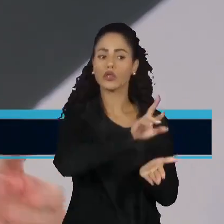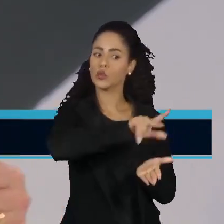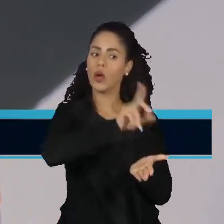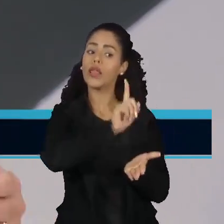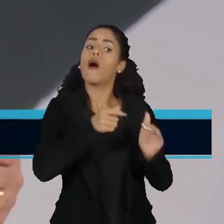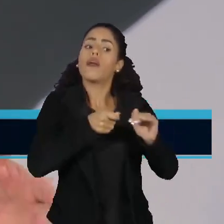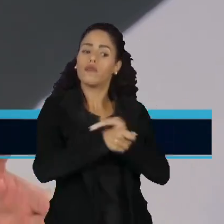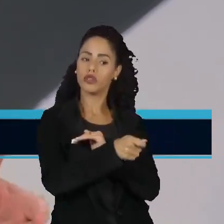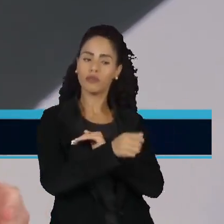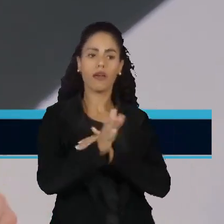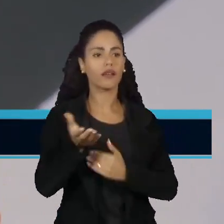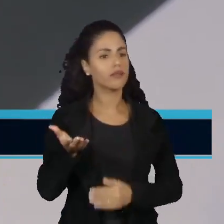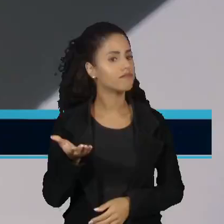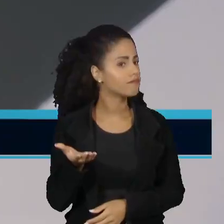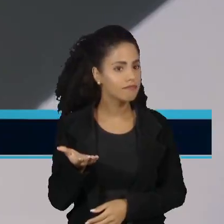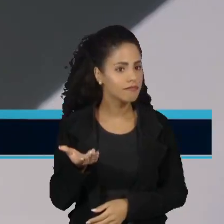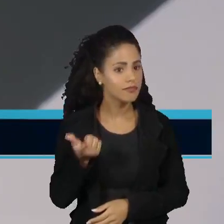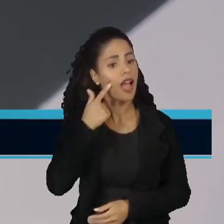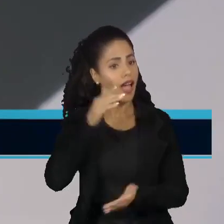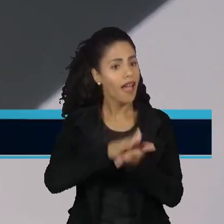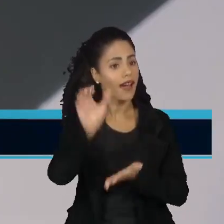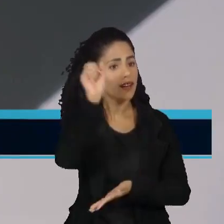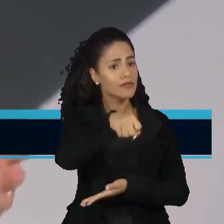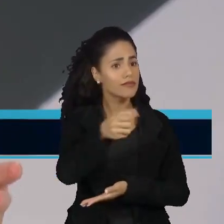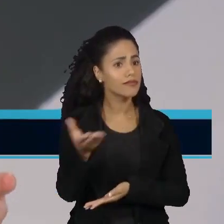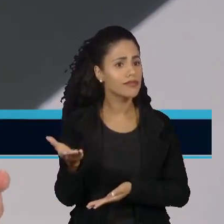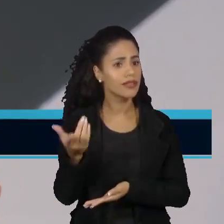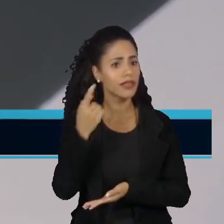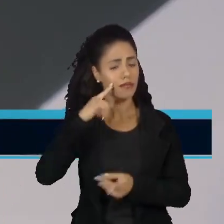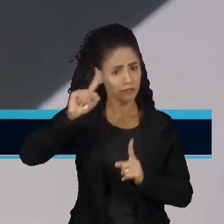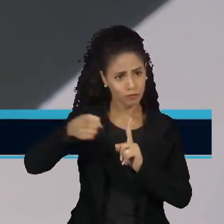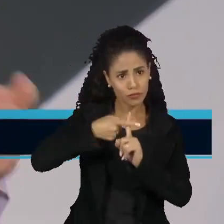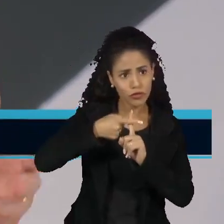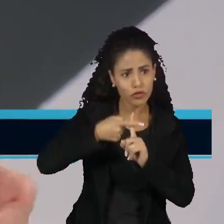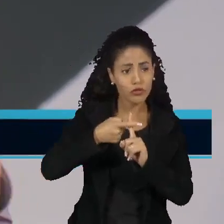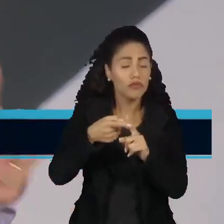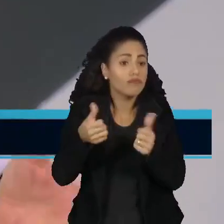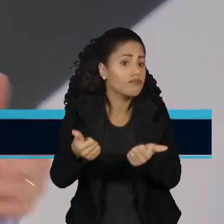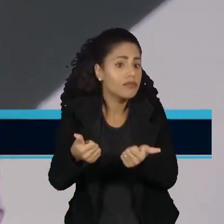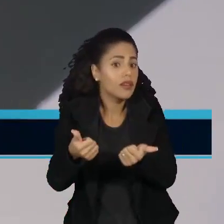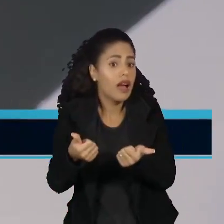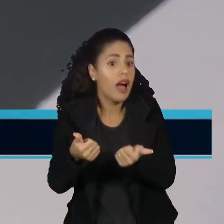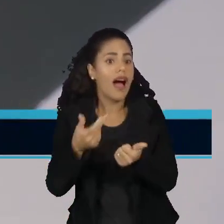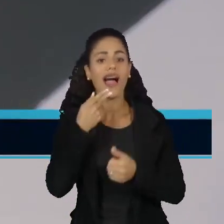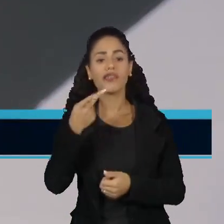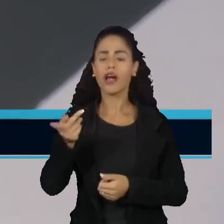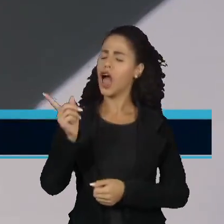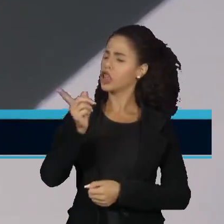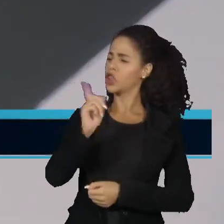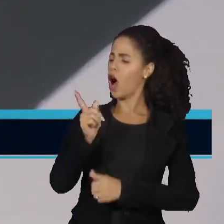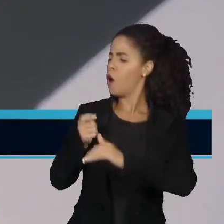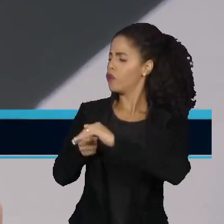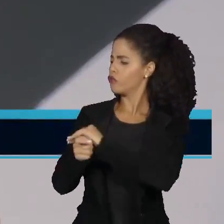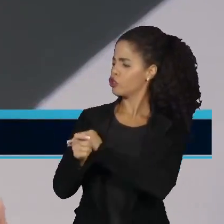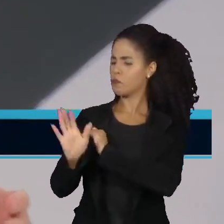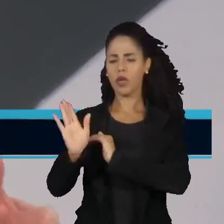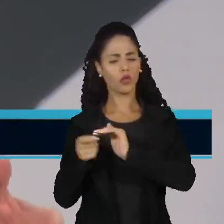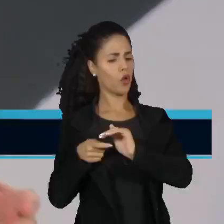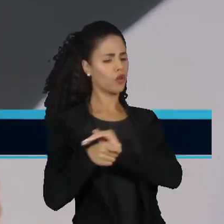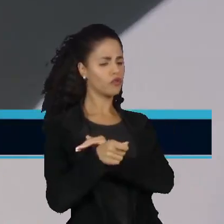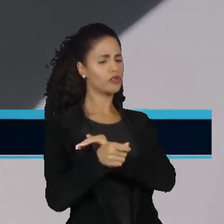é visto pelo governo como um gasto positivo é classificado como investimento e não como gasto. O fato é